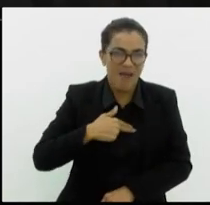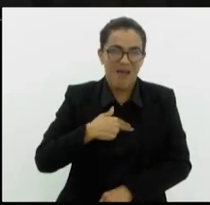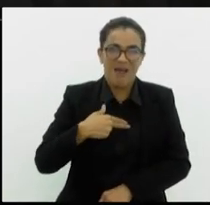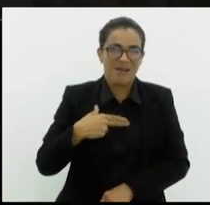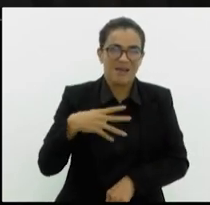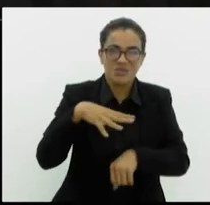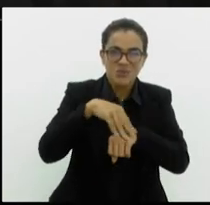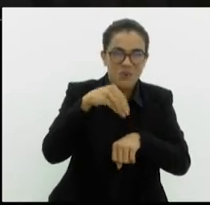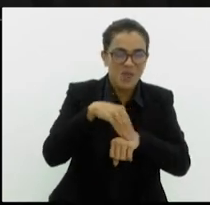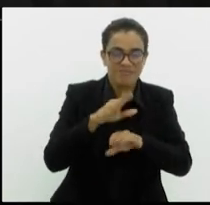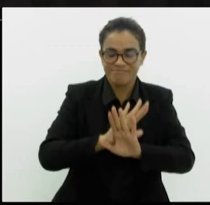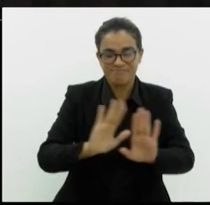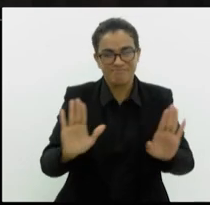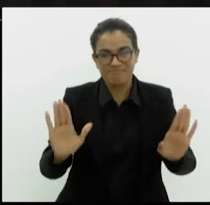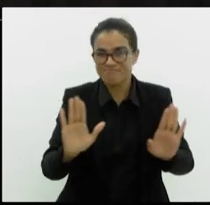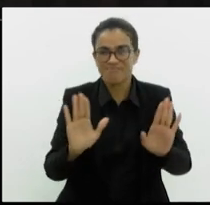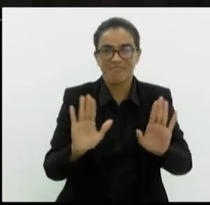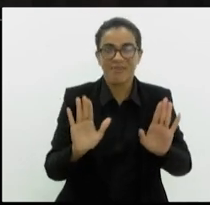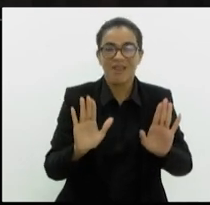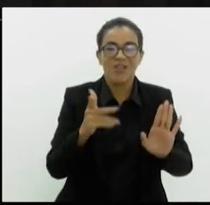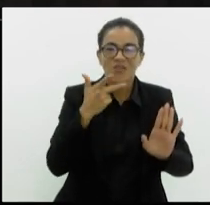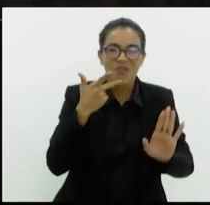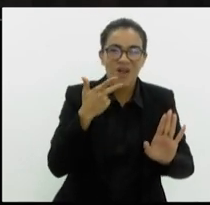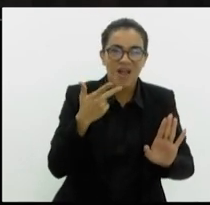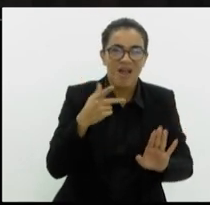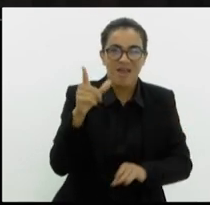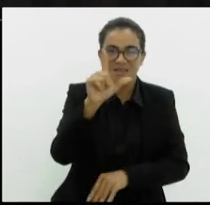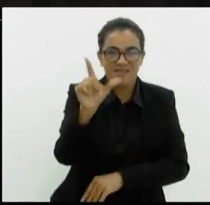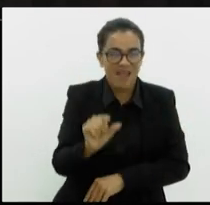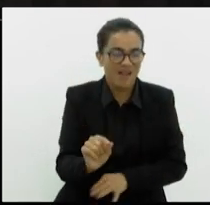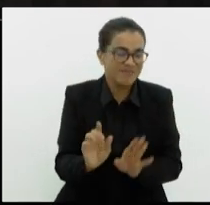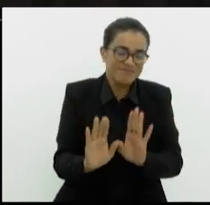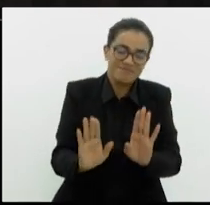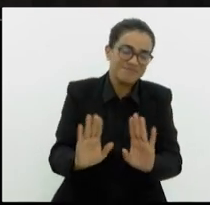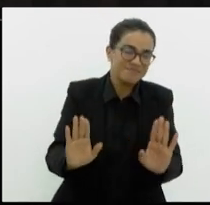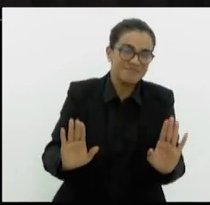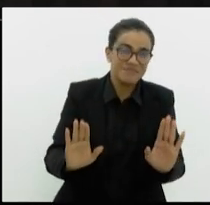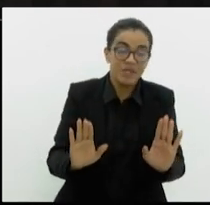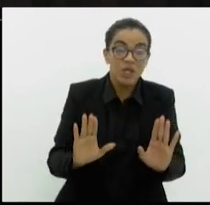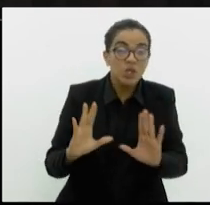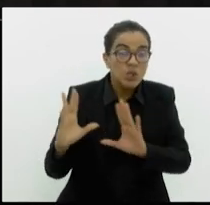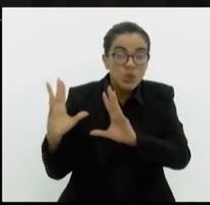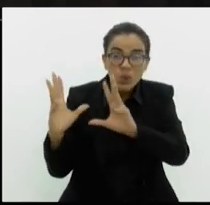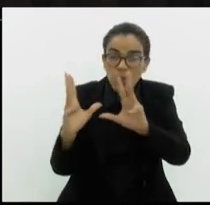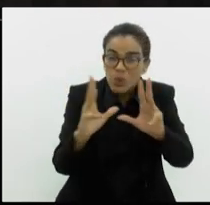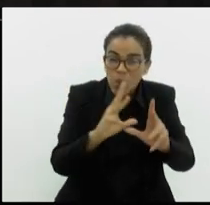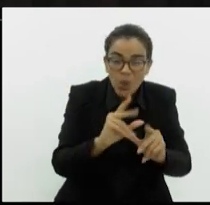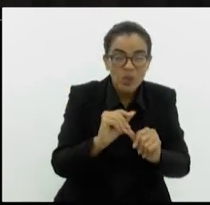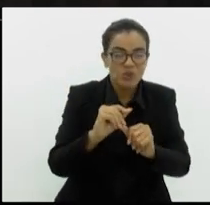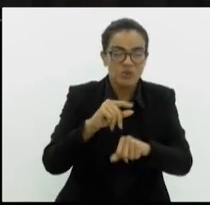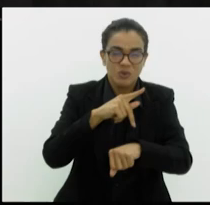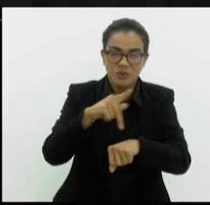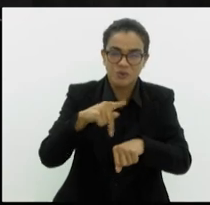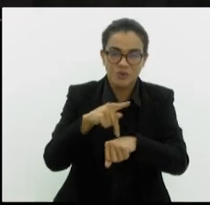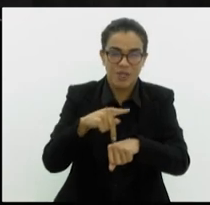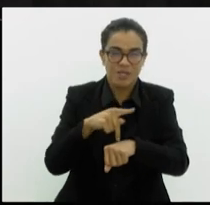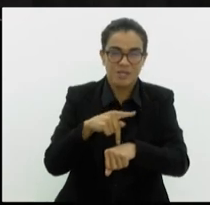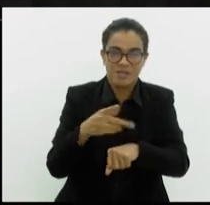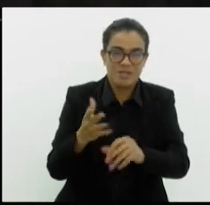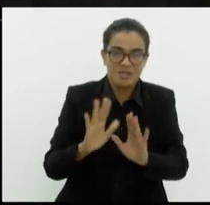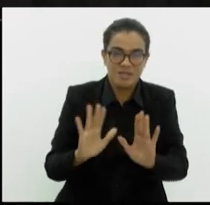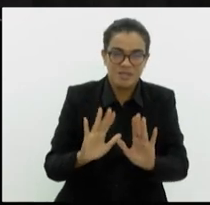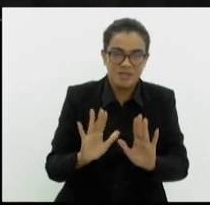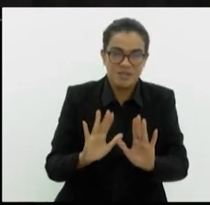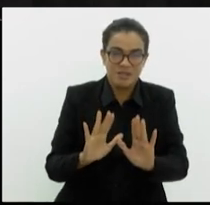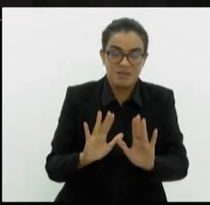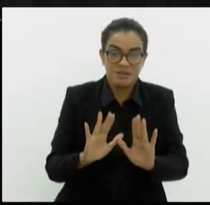Suécia, Noruega, Itália, todos os países europeus, Suíça,